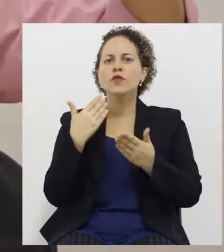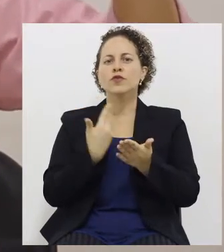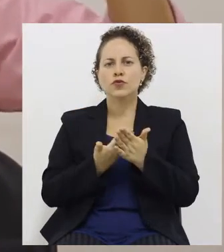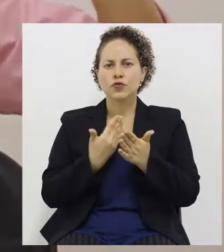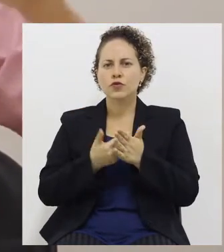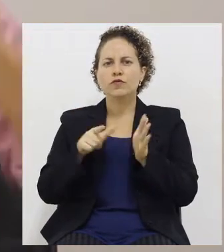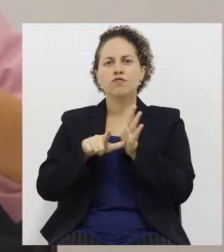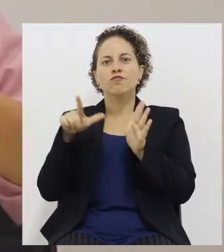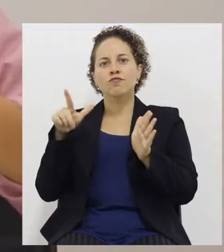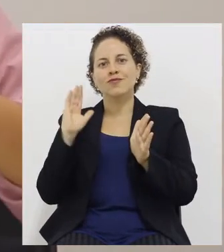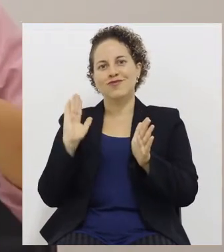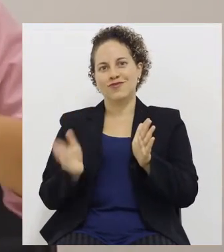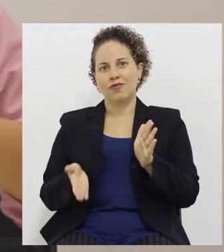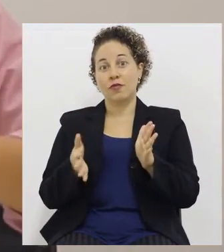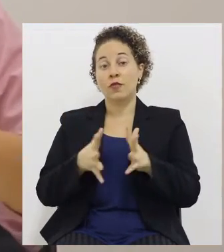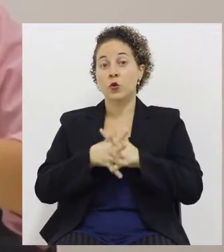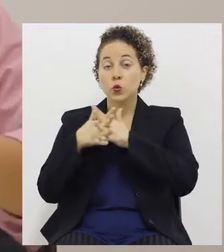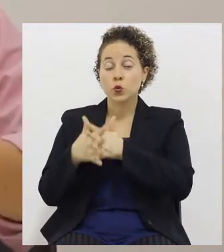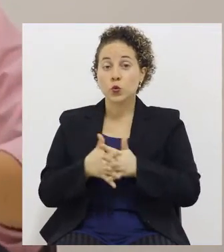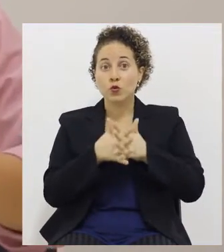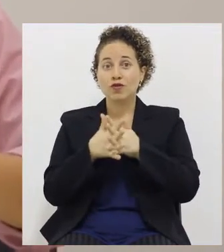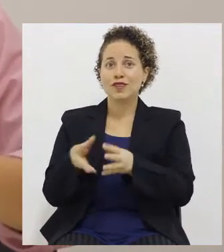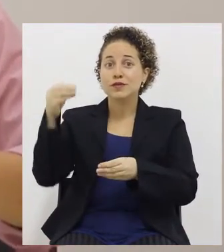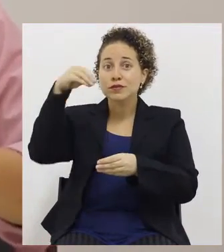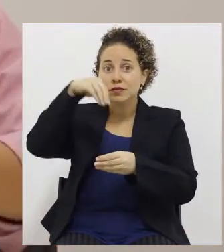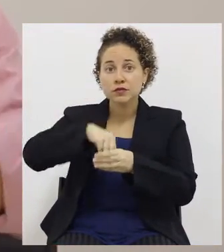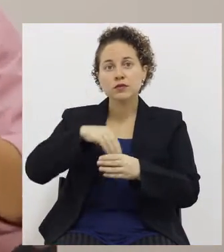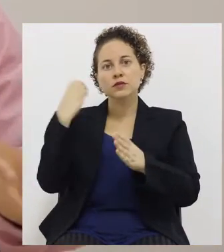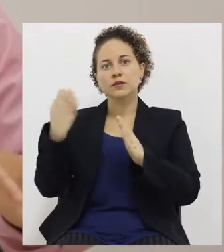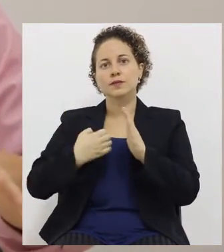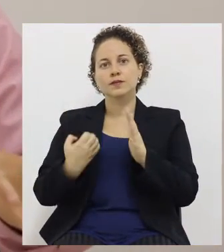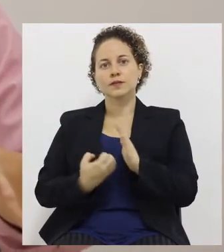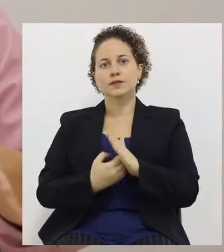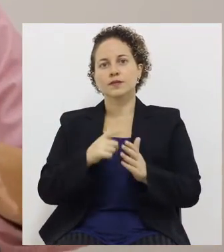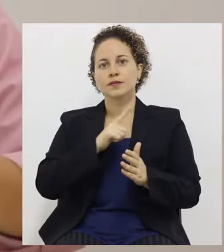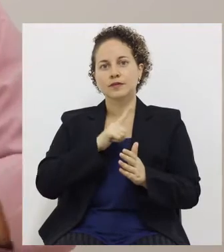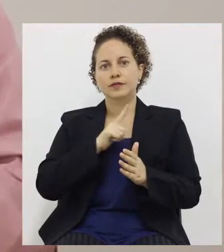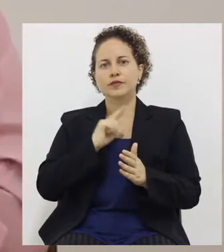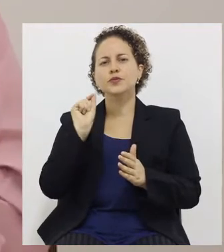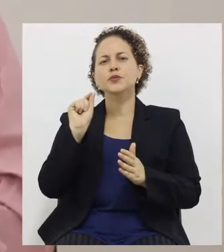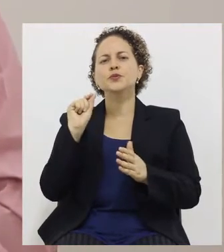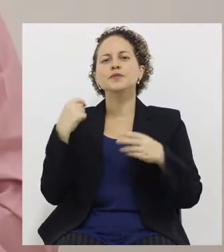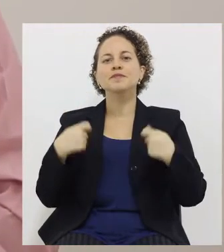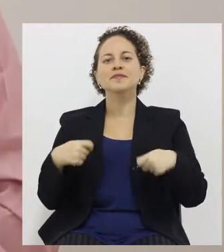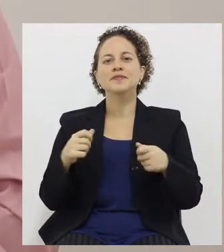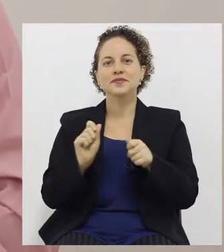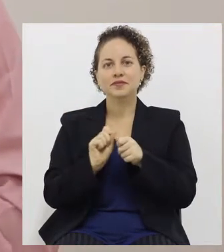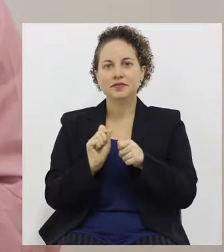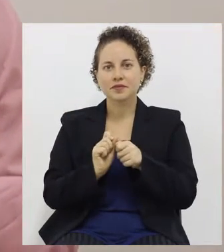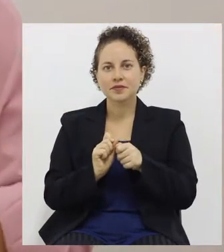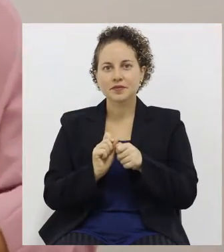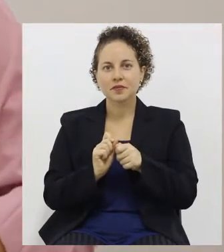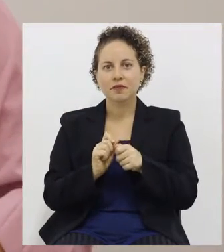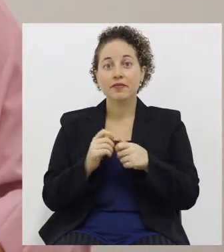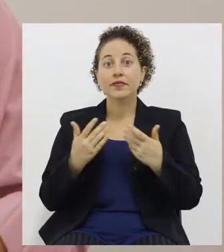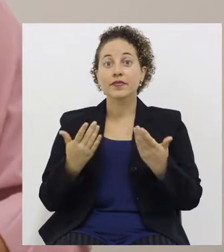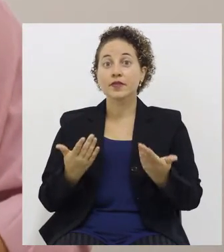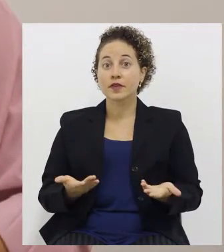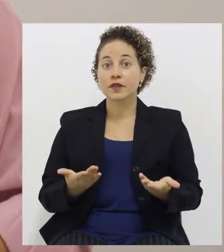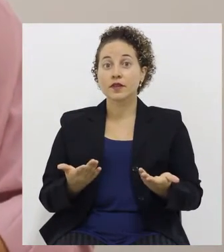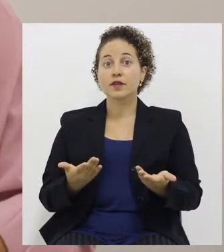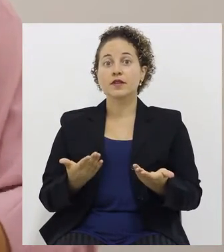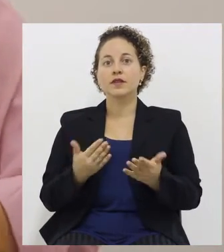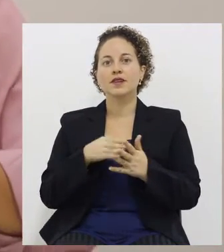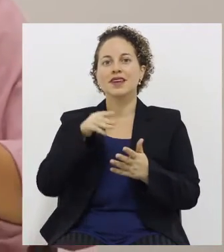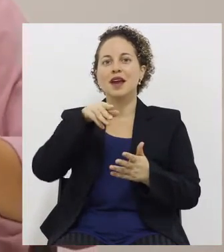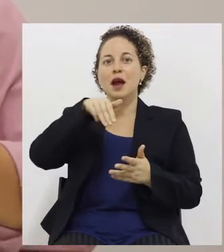tudo isso. Agora o conflito já está lá na empresa, já existe o conflito. O que eu tenho que fazer? Eu tenho que fazer o que os autores